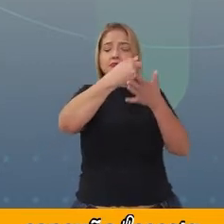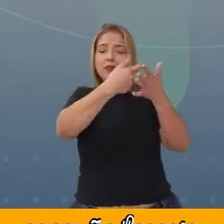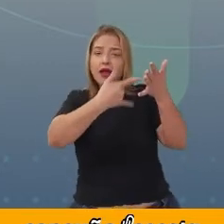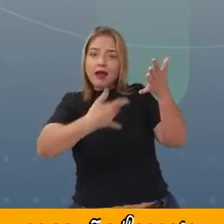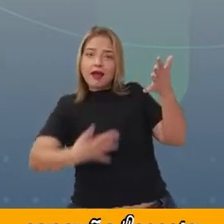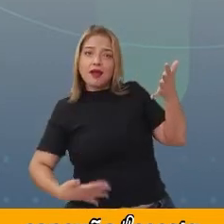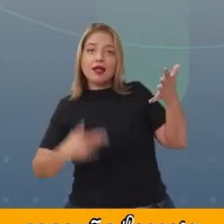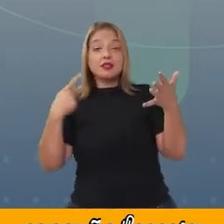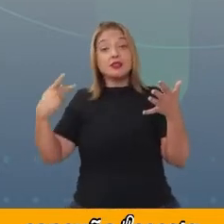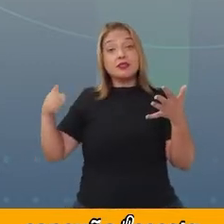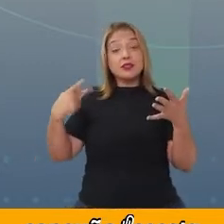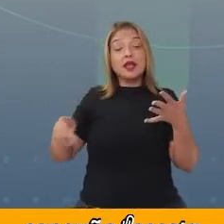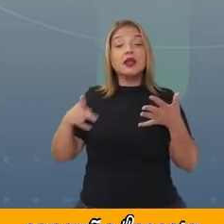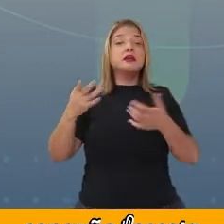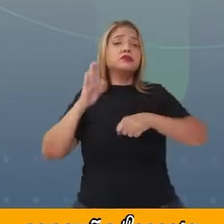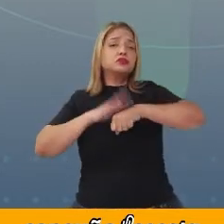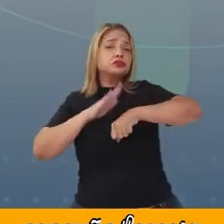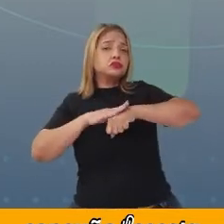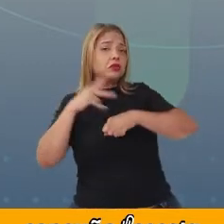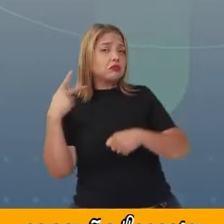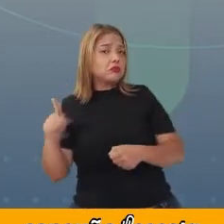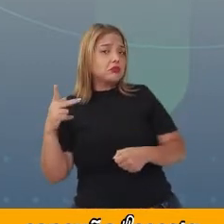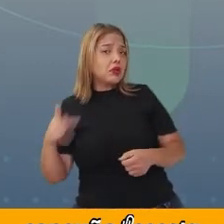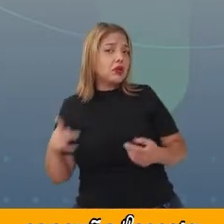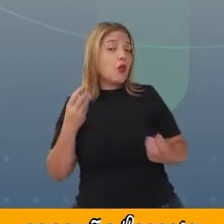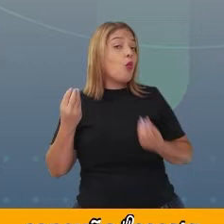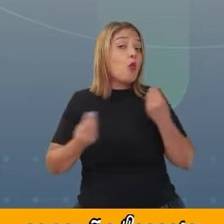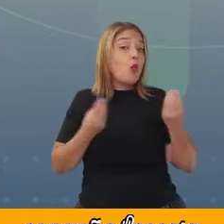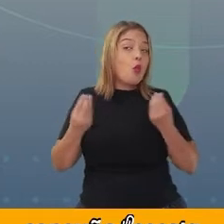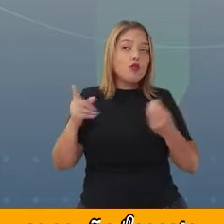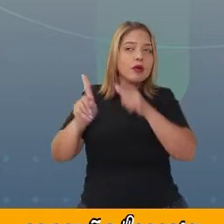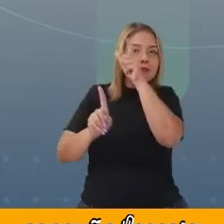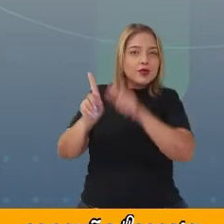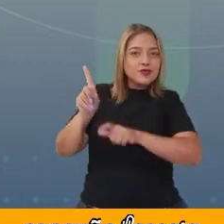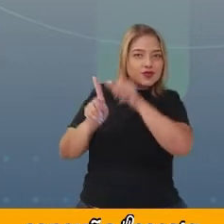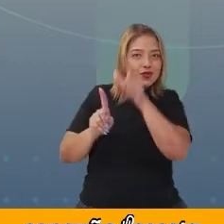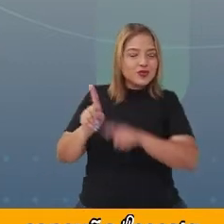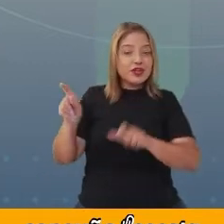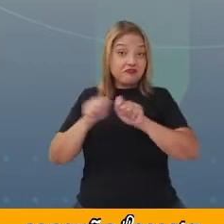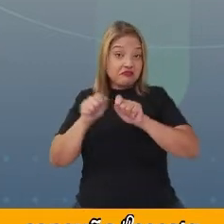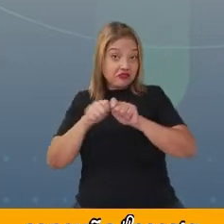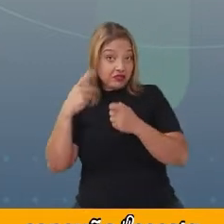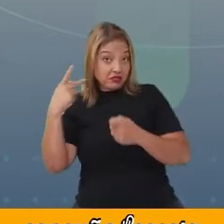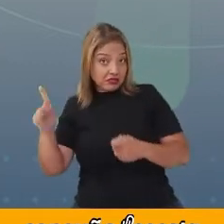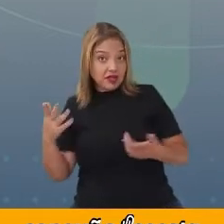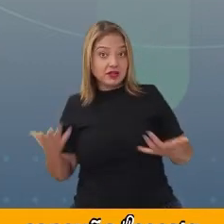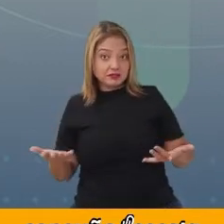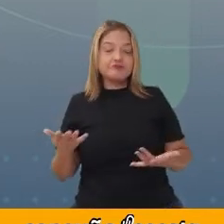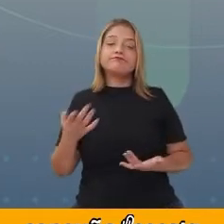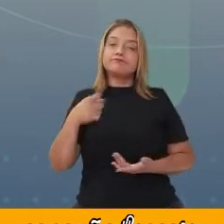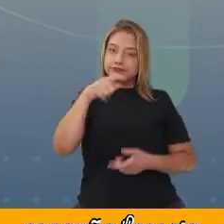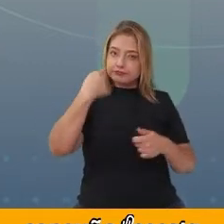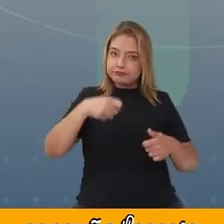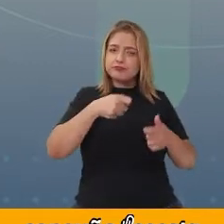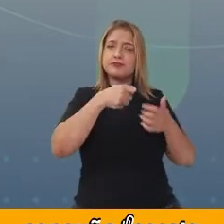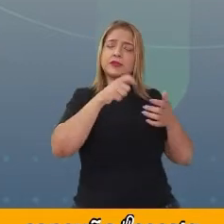as suas atitudes. Então você tem que ir compondo essa personagem para chegar a esse